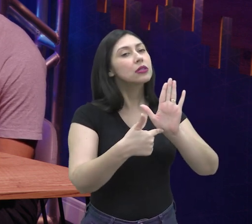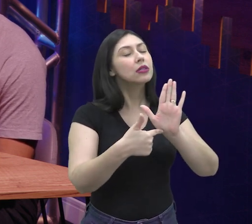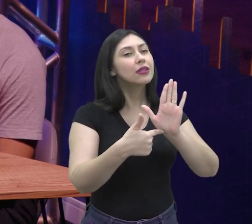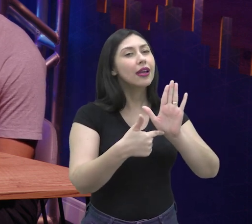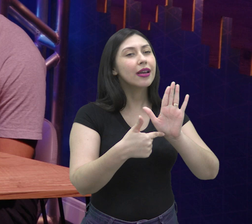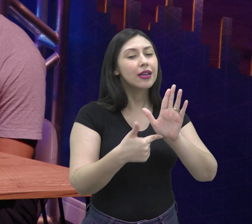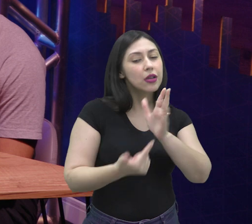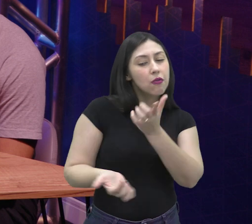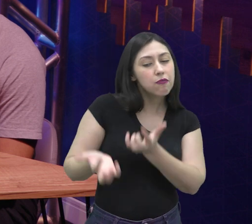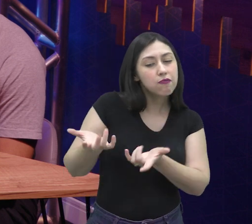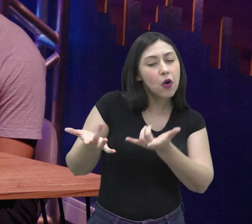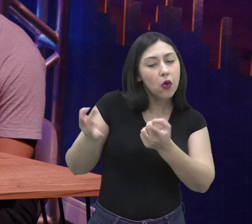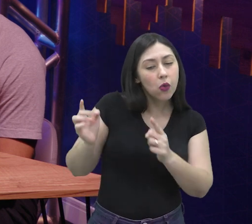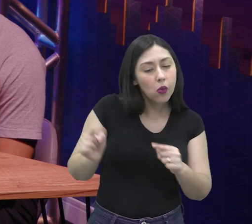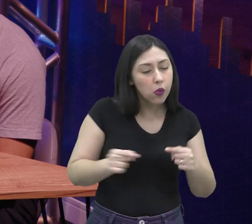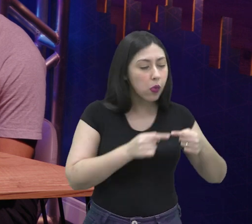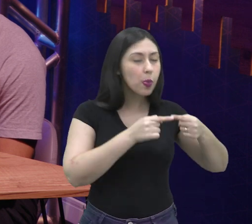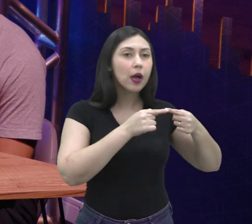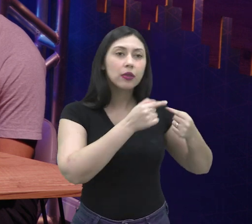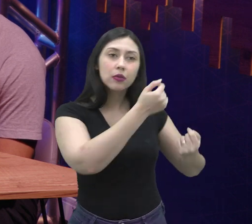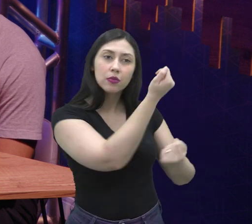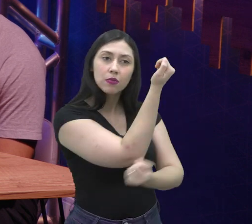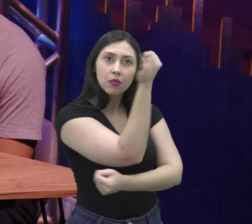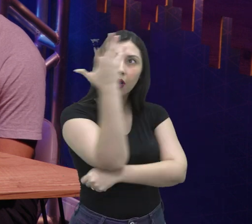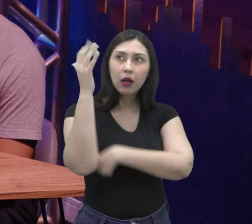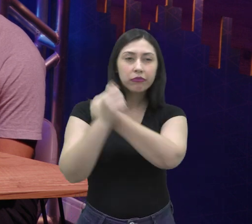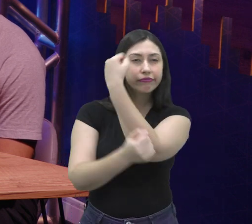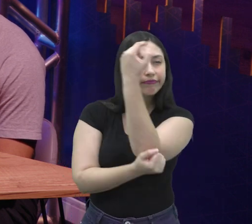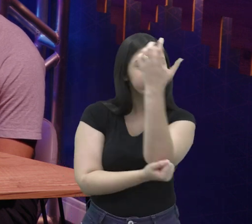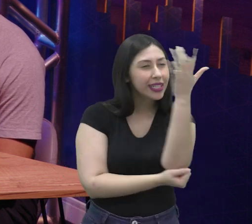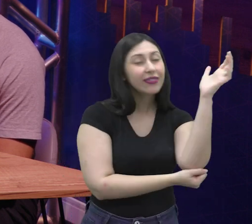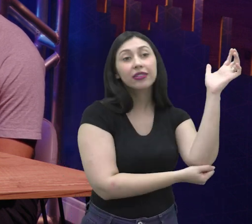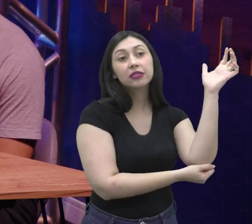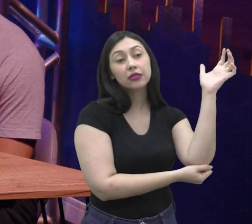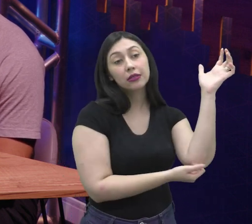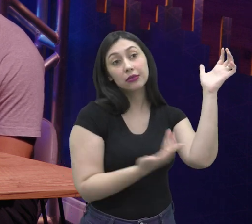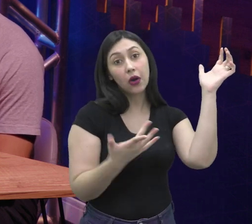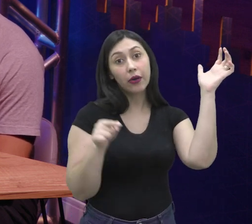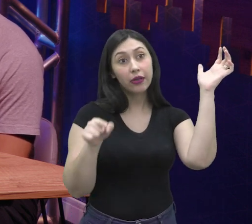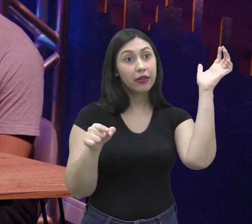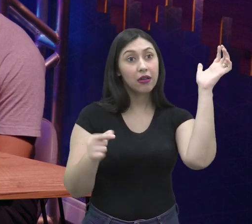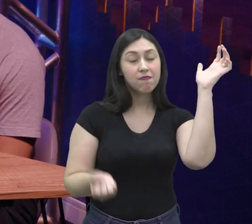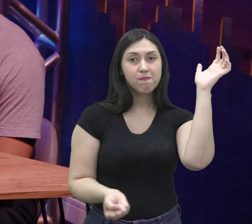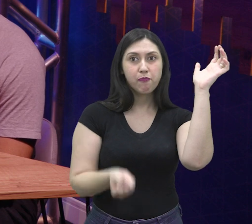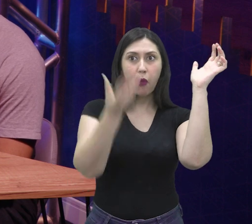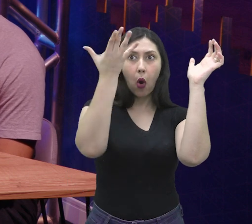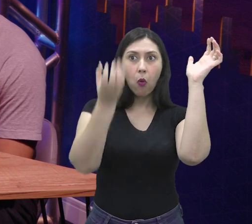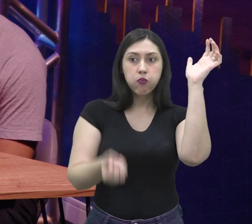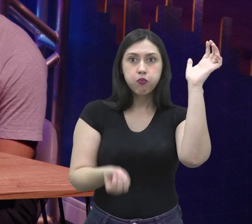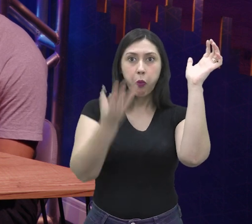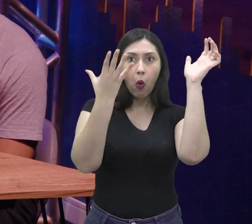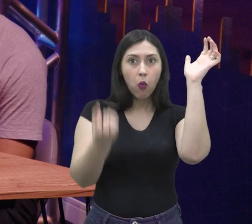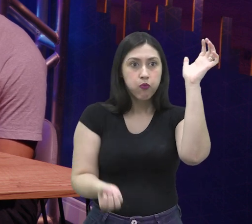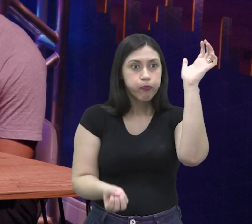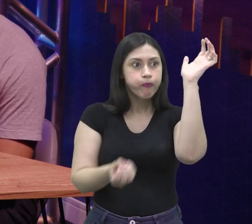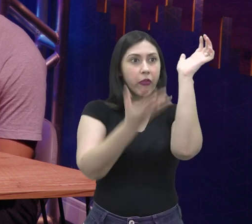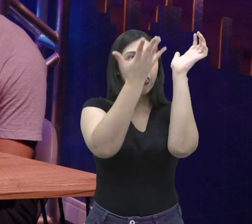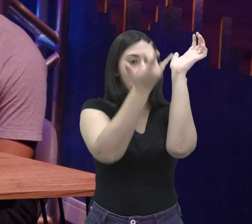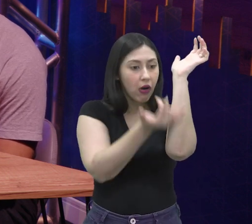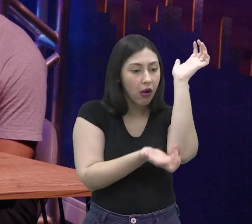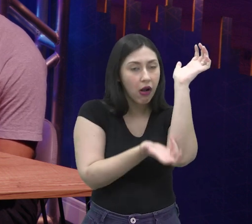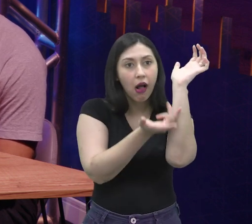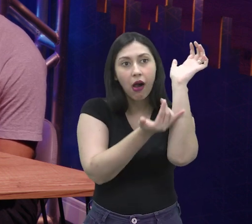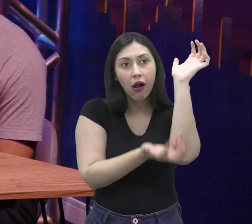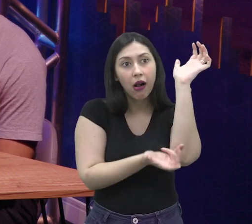do fogo com a natureza. E a gente vê, né, uma ação natural, né, no caso das lavas, né, quando o vulcão entra em erupção, só